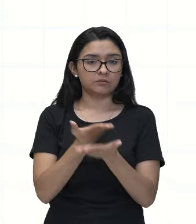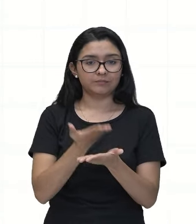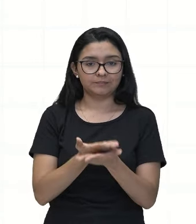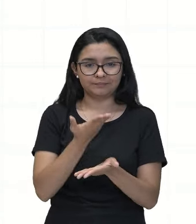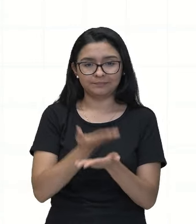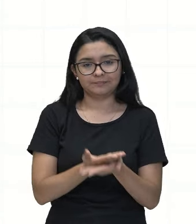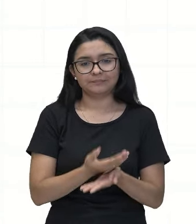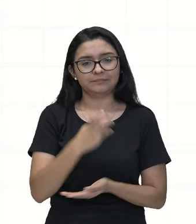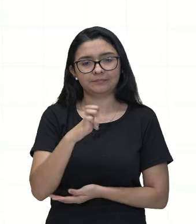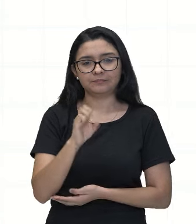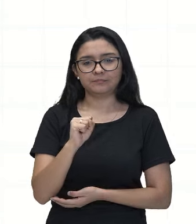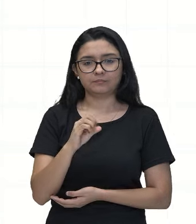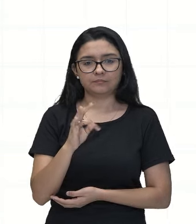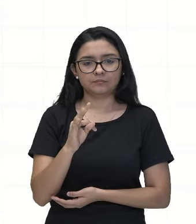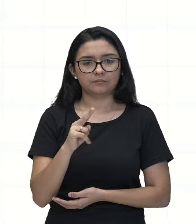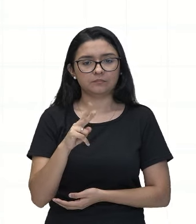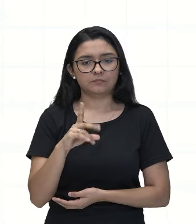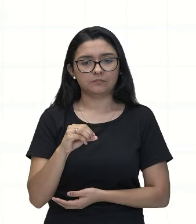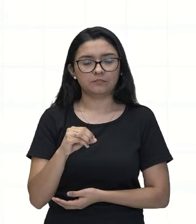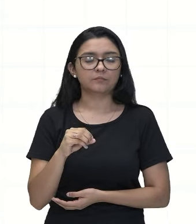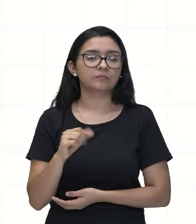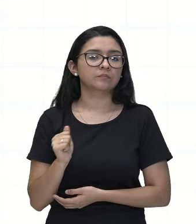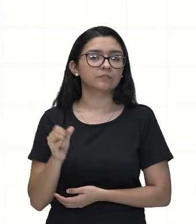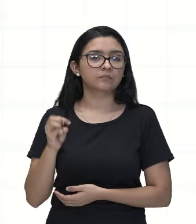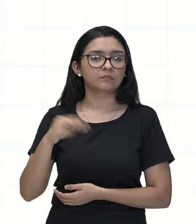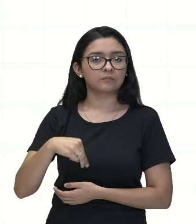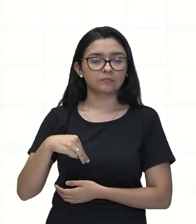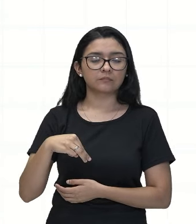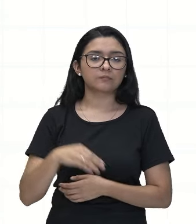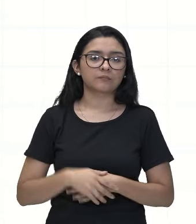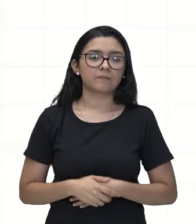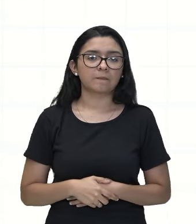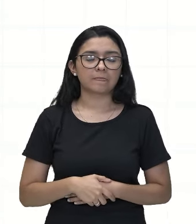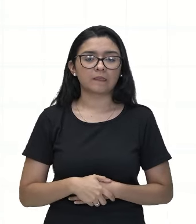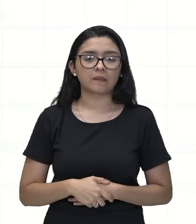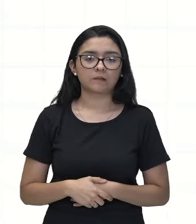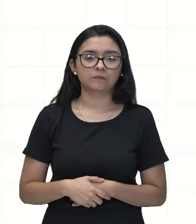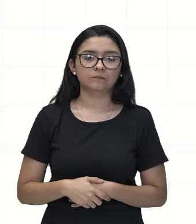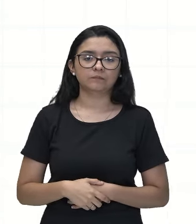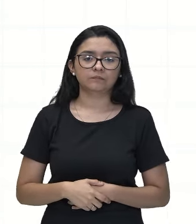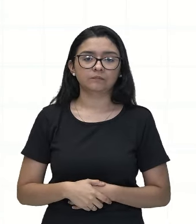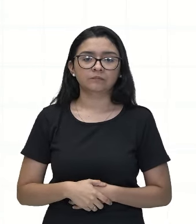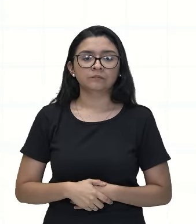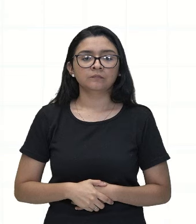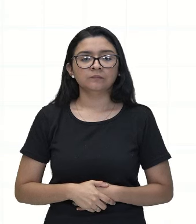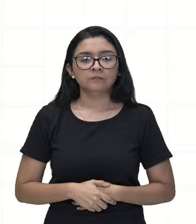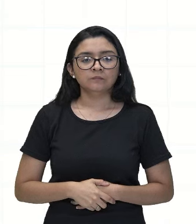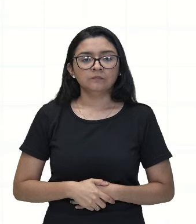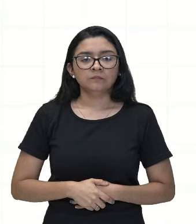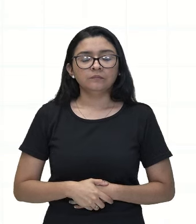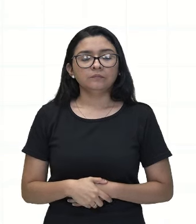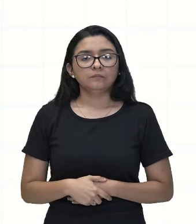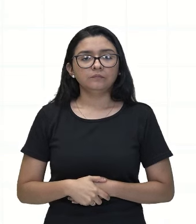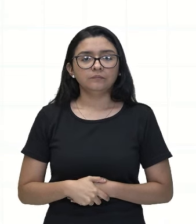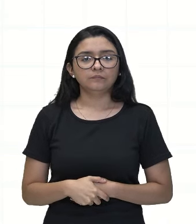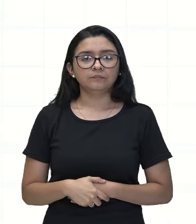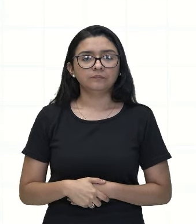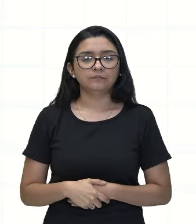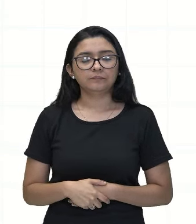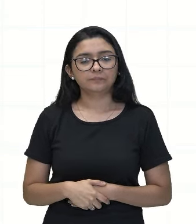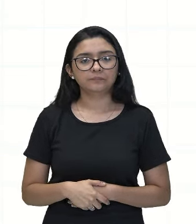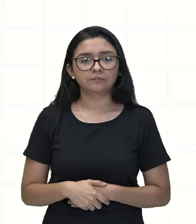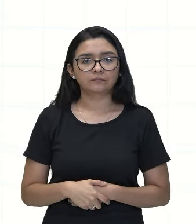né Elas estudam tu e ela resultaria em elas Então essa é